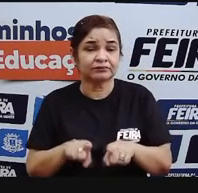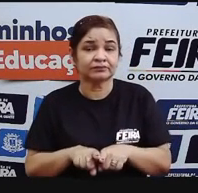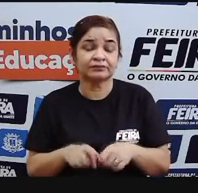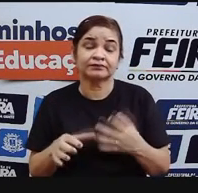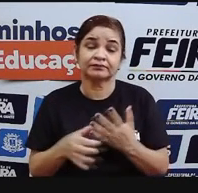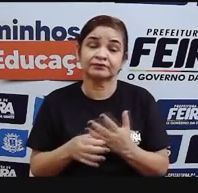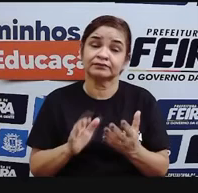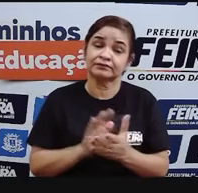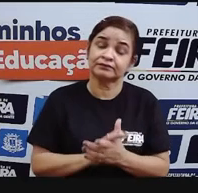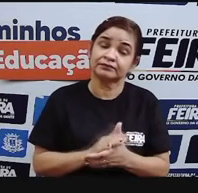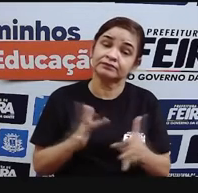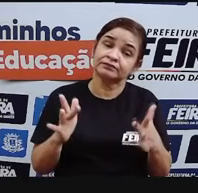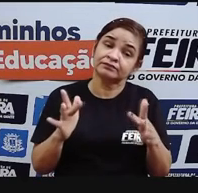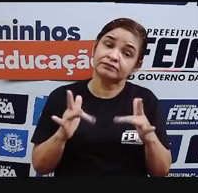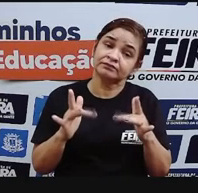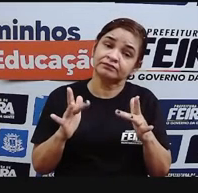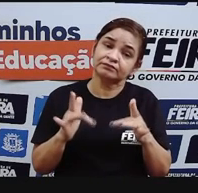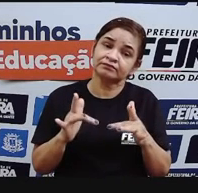esposo, ou pelo namorado.